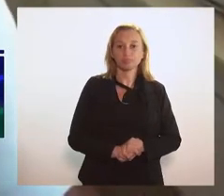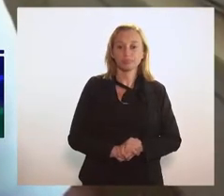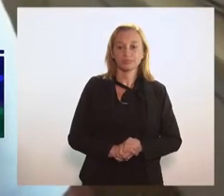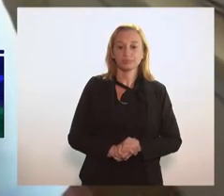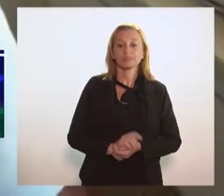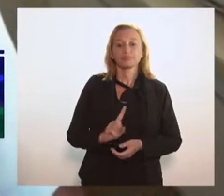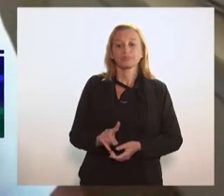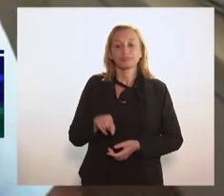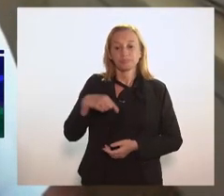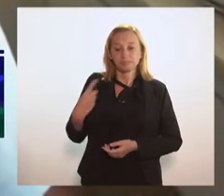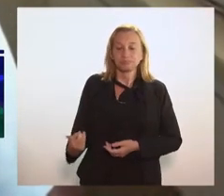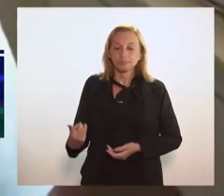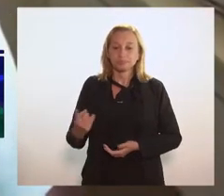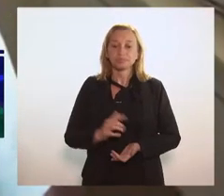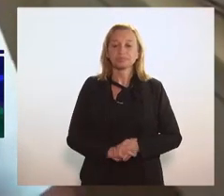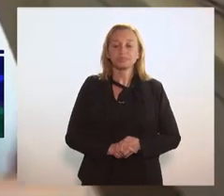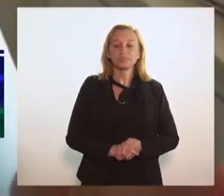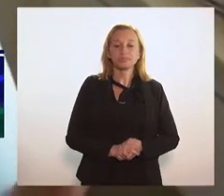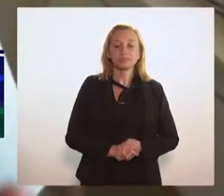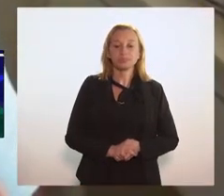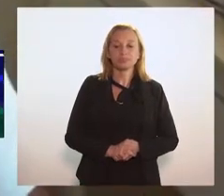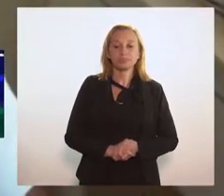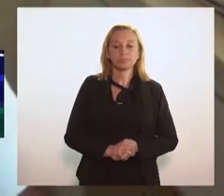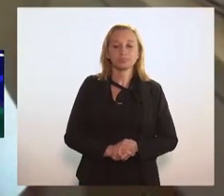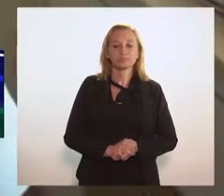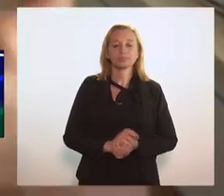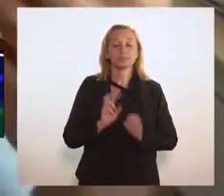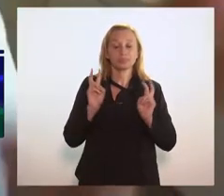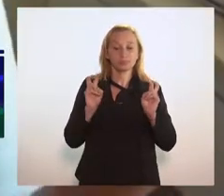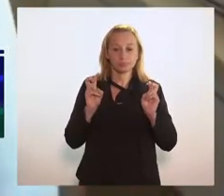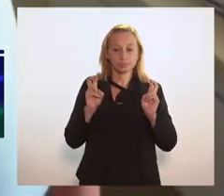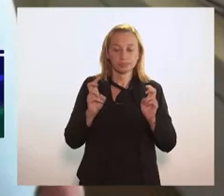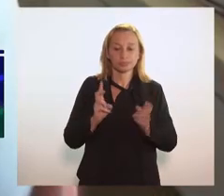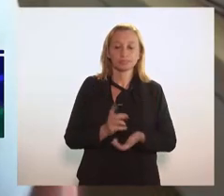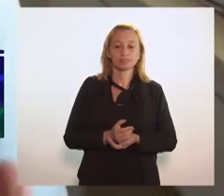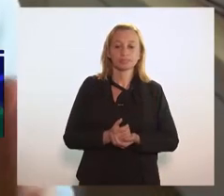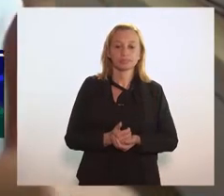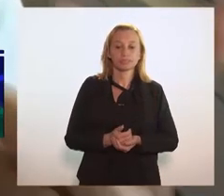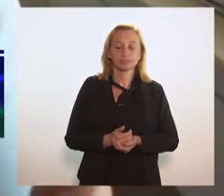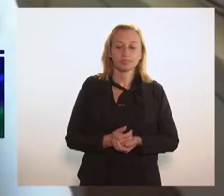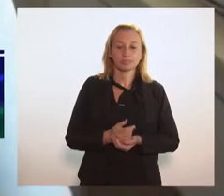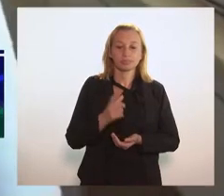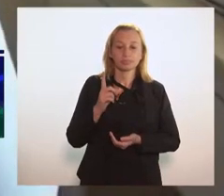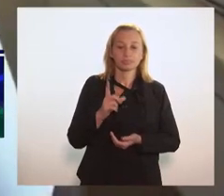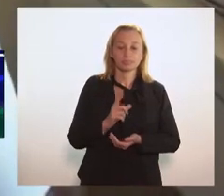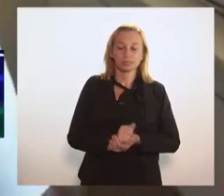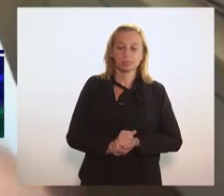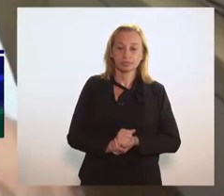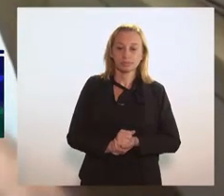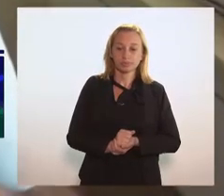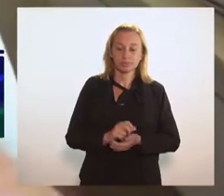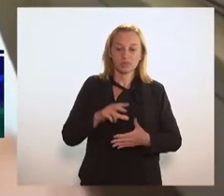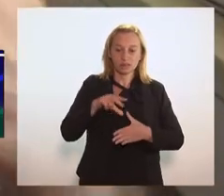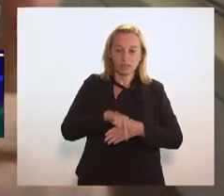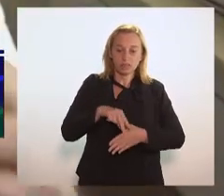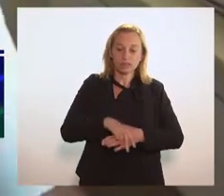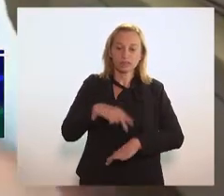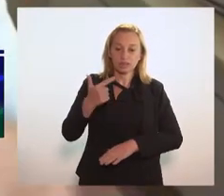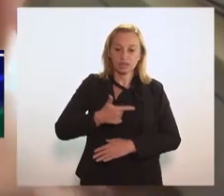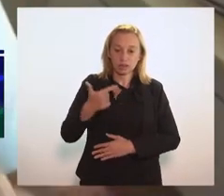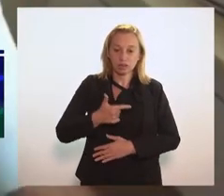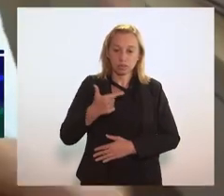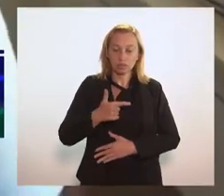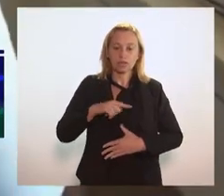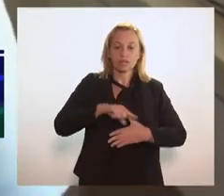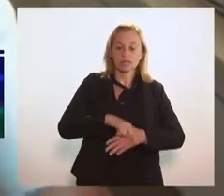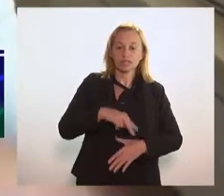E depois, ele, no mesmo inciso segundo, tem um dispositivo que é inciso segundo, inciso segundo,